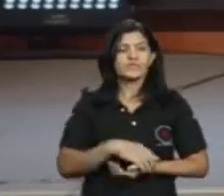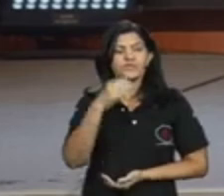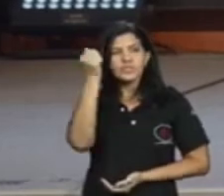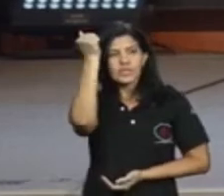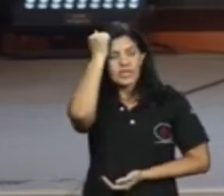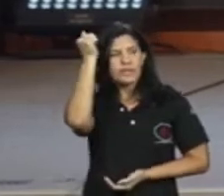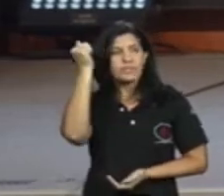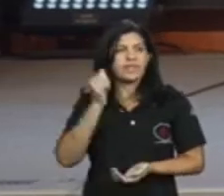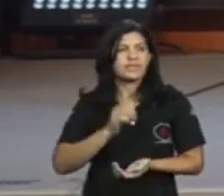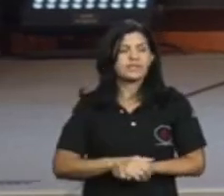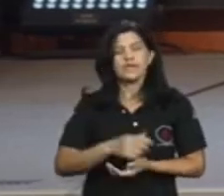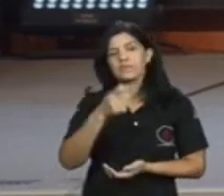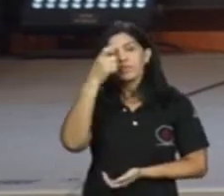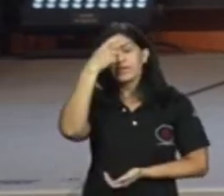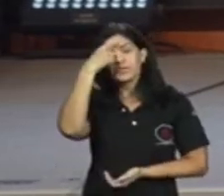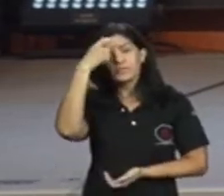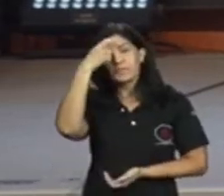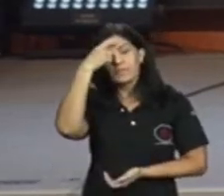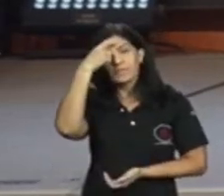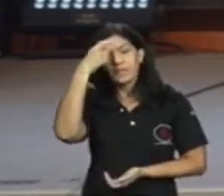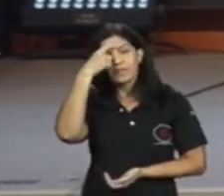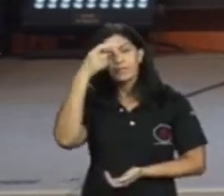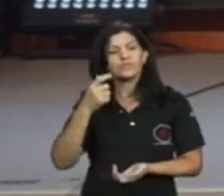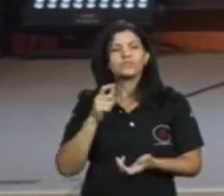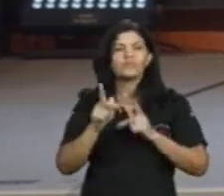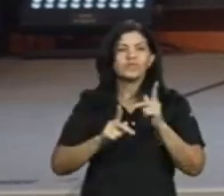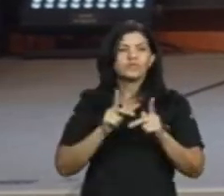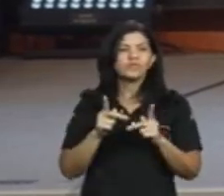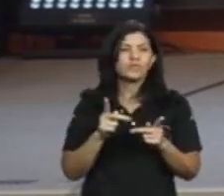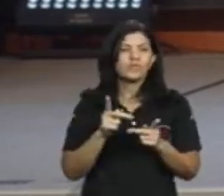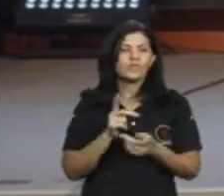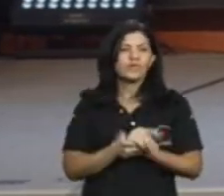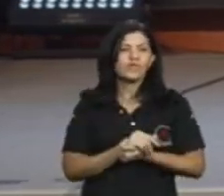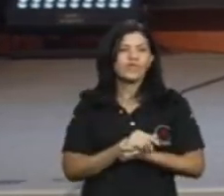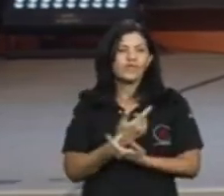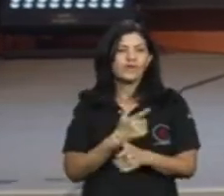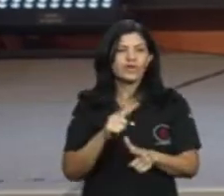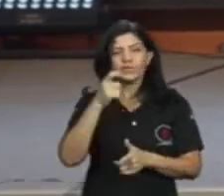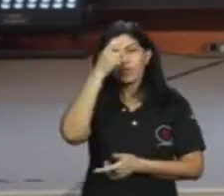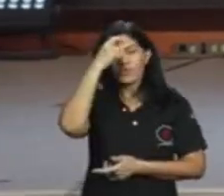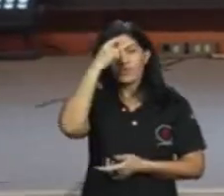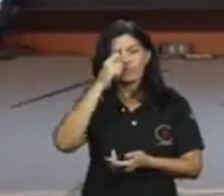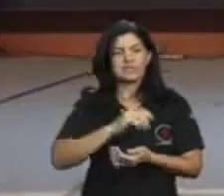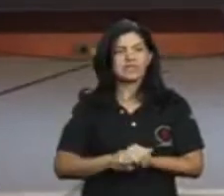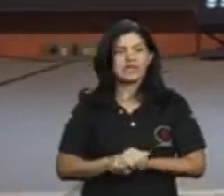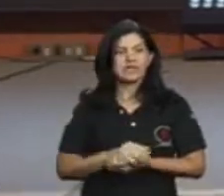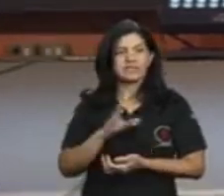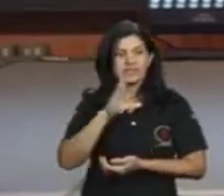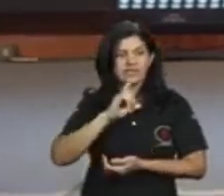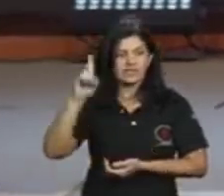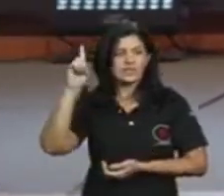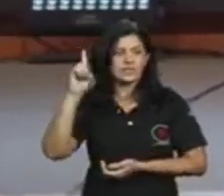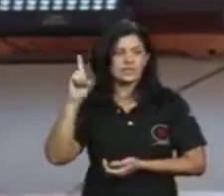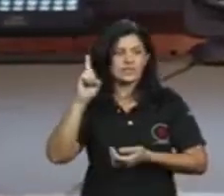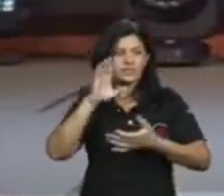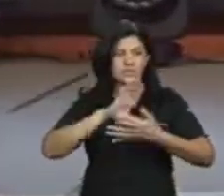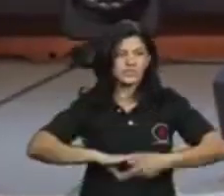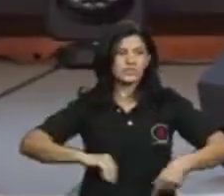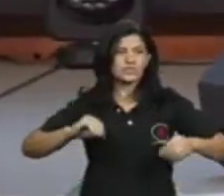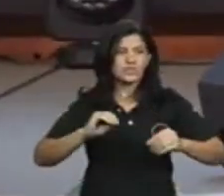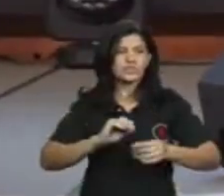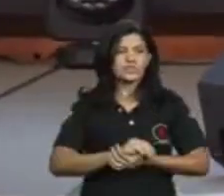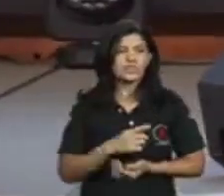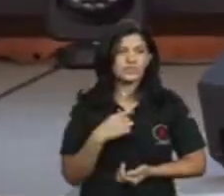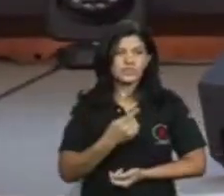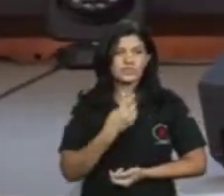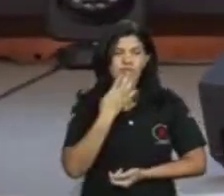erros. Vamos clamar ao Senhor. E vamos pedir que o Senhor sare a nossa nação. Para que a gente possa viver todas as